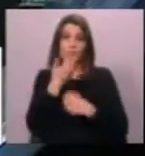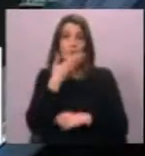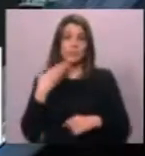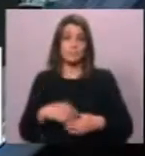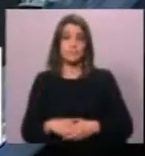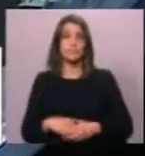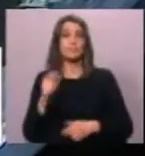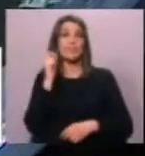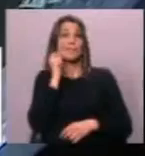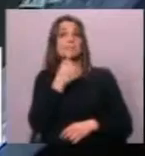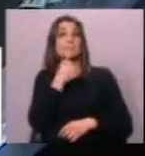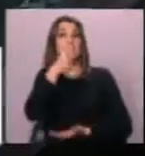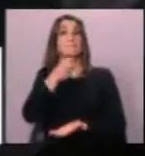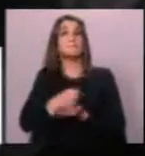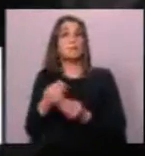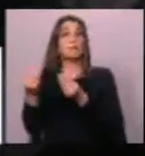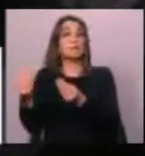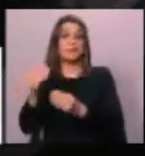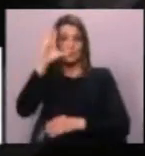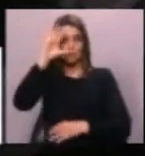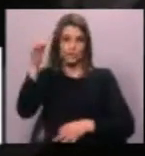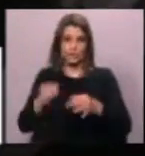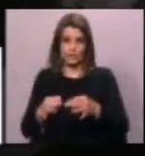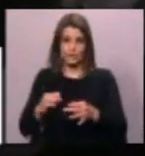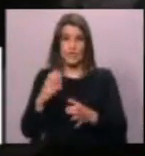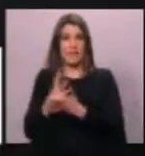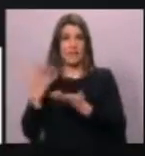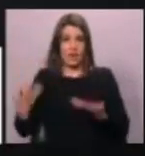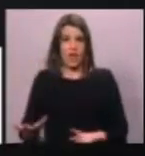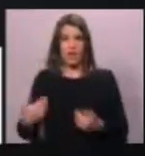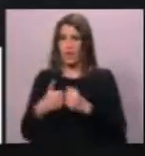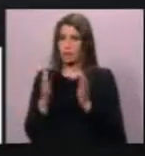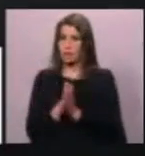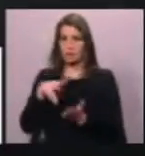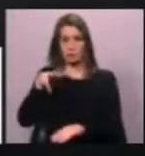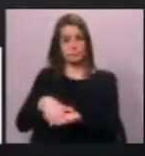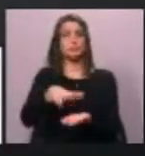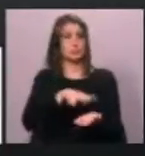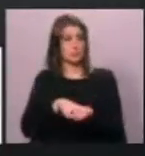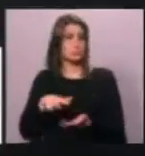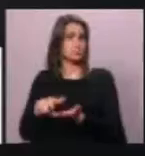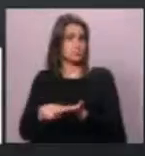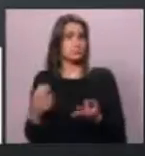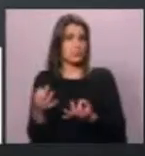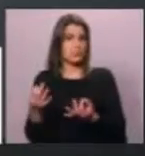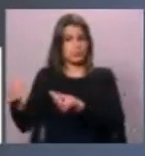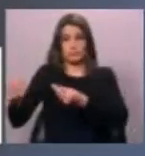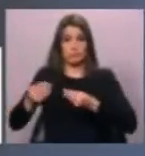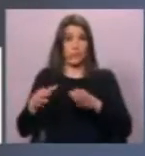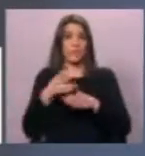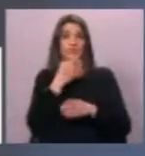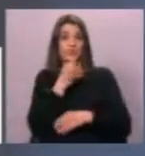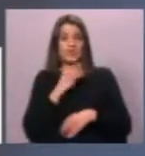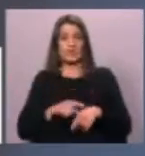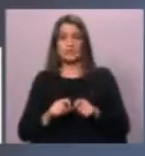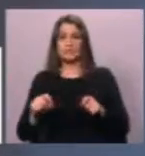atribuição da nacionalidade é o Ministério da Justiça, que até agora aprovou todos os processos encaminhados pelas comunidades israelitas. Demoram cerca